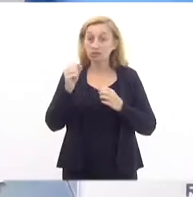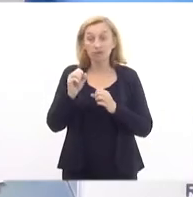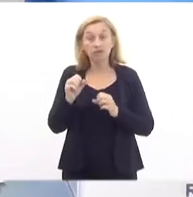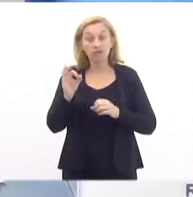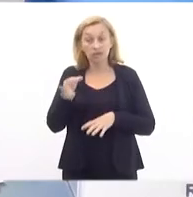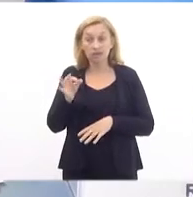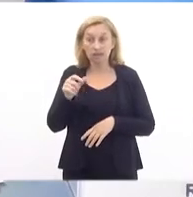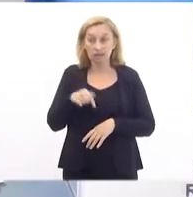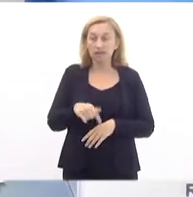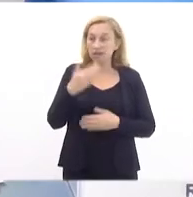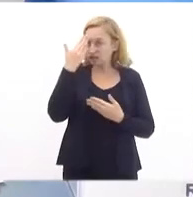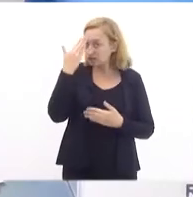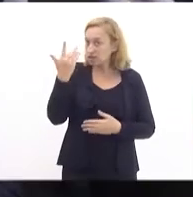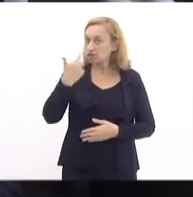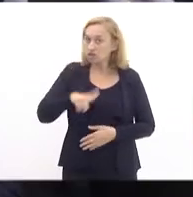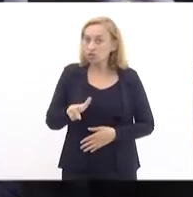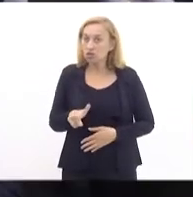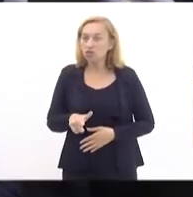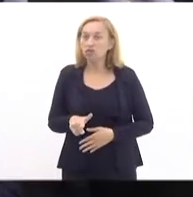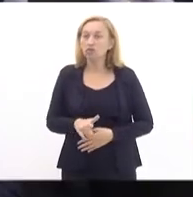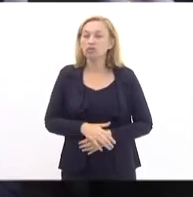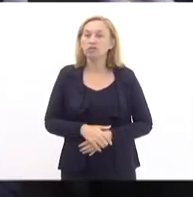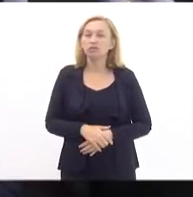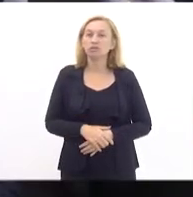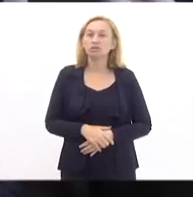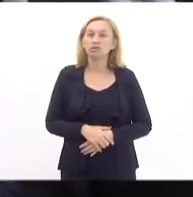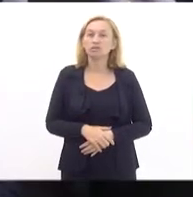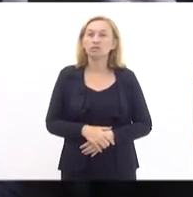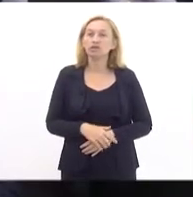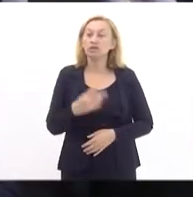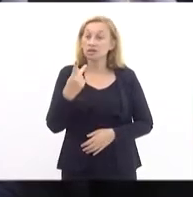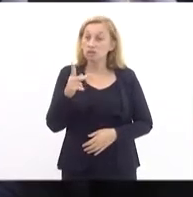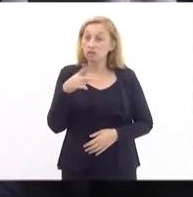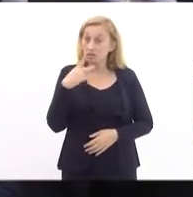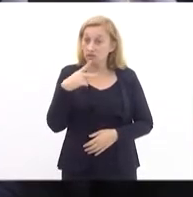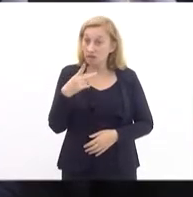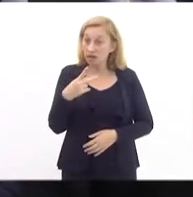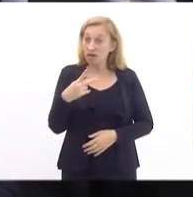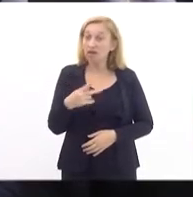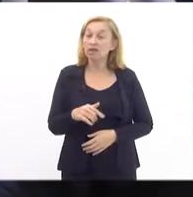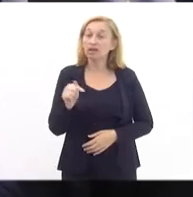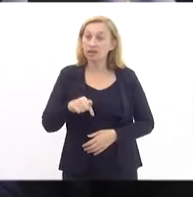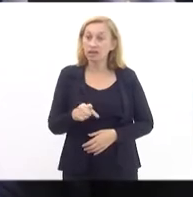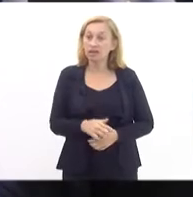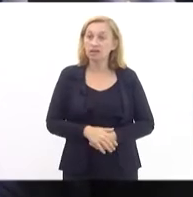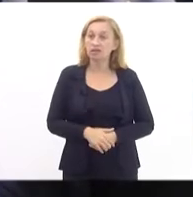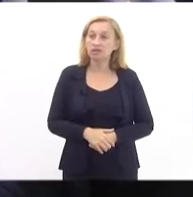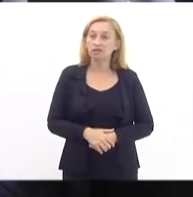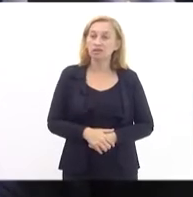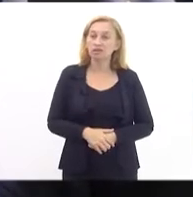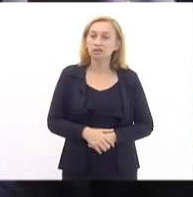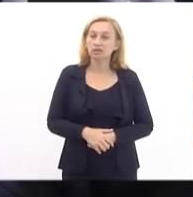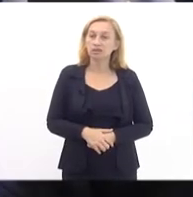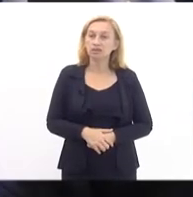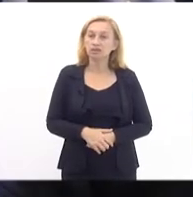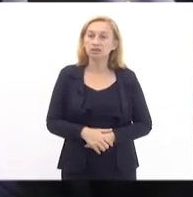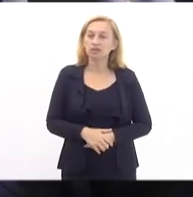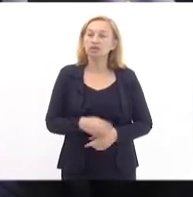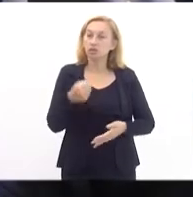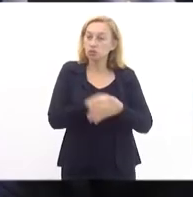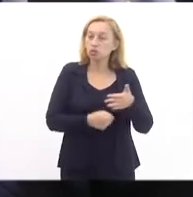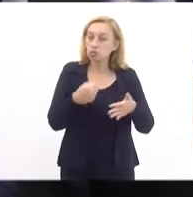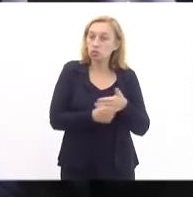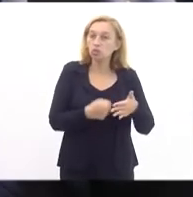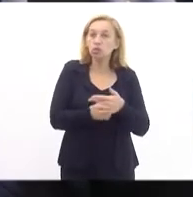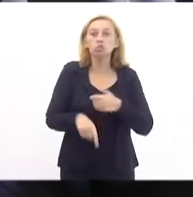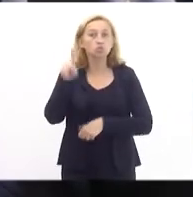Queria agradecer mais uma vez, viu, a sua firmeza, a sua colocação aqui, né, em virtude da sua luta